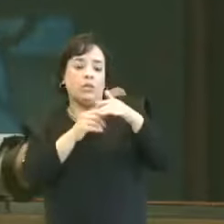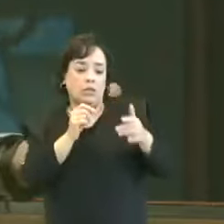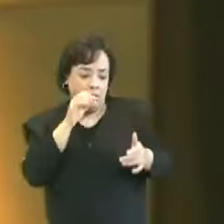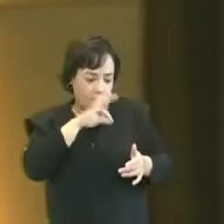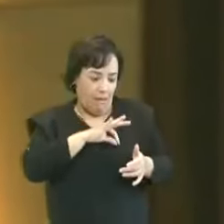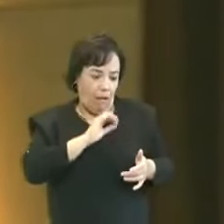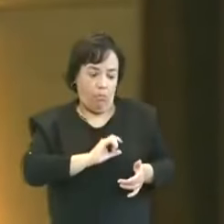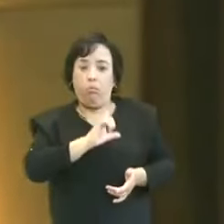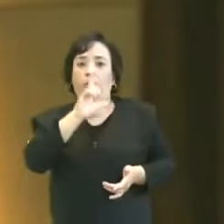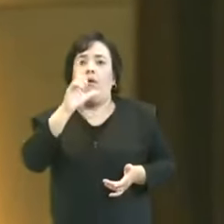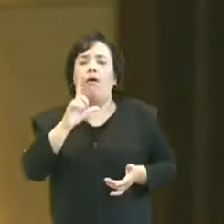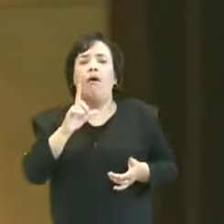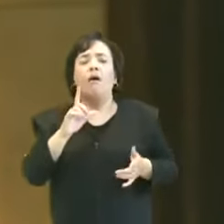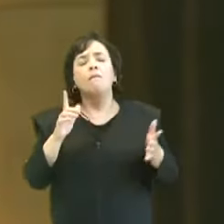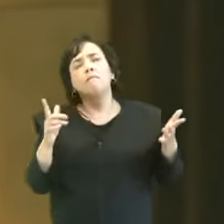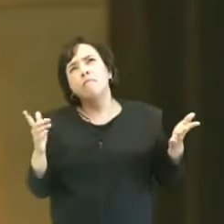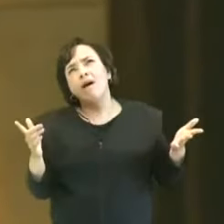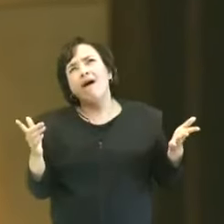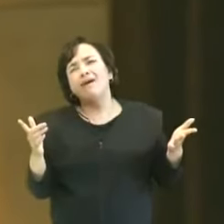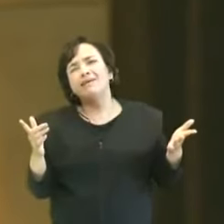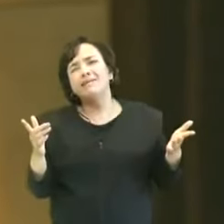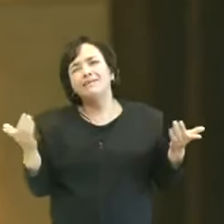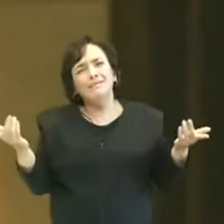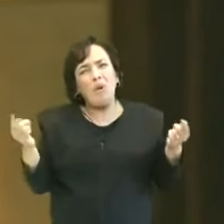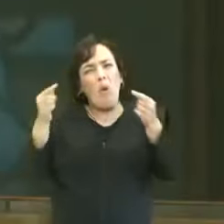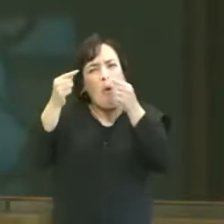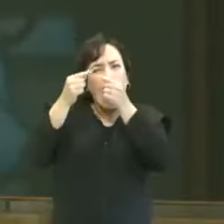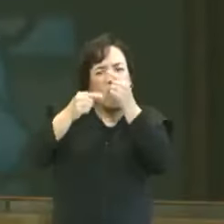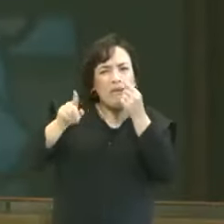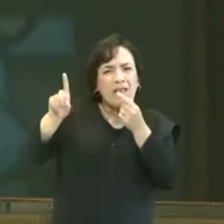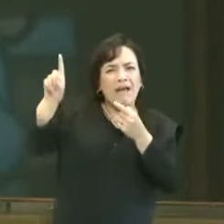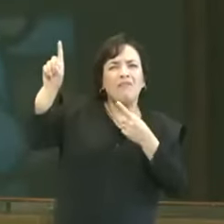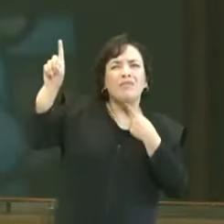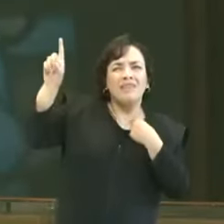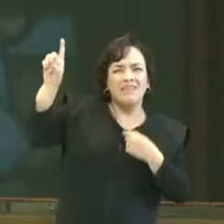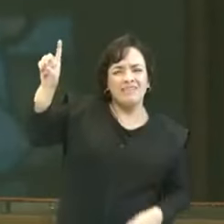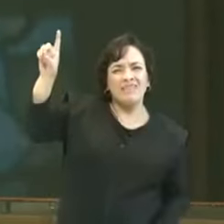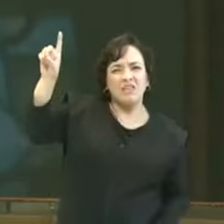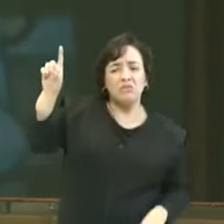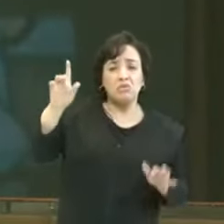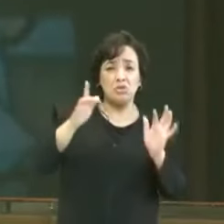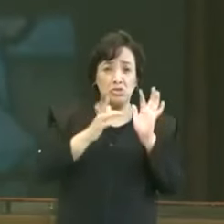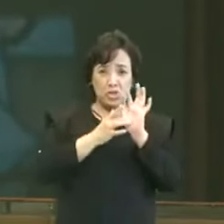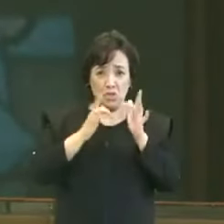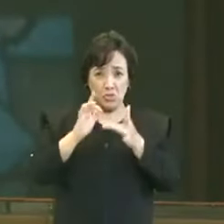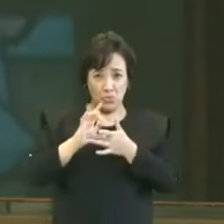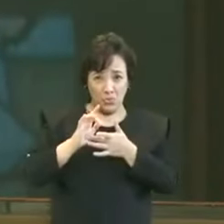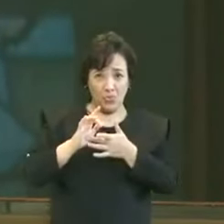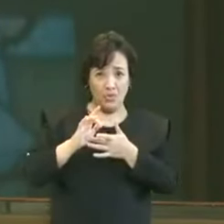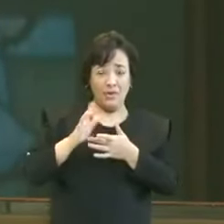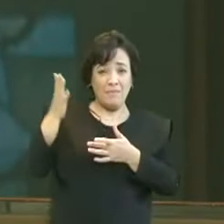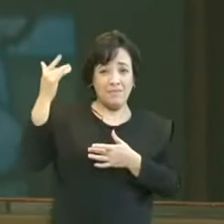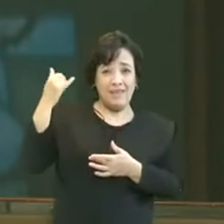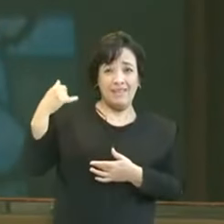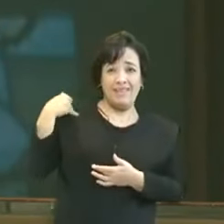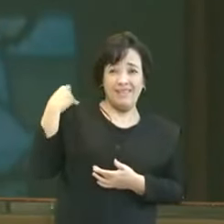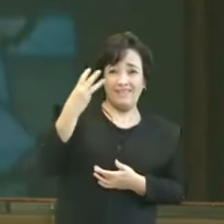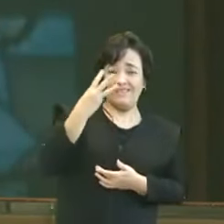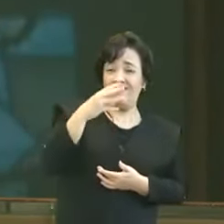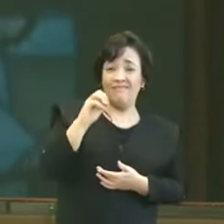O que isso tem a ver com Jesus? Jesus, com um pouco mais de 30 anos, não tinha 1 milhão. Morreu sem